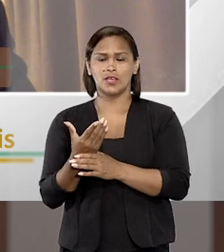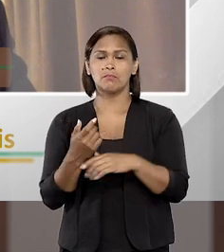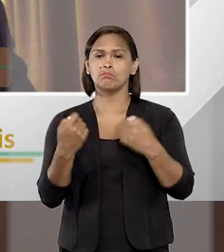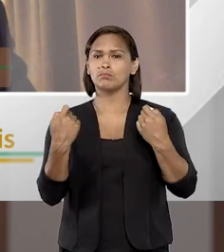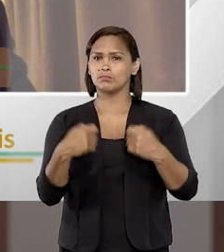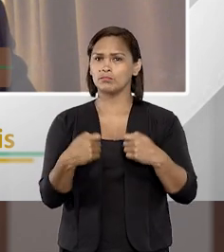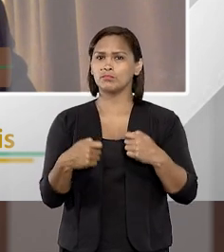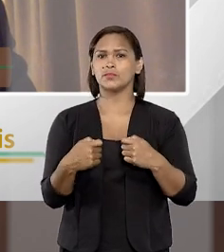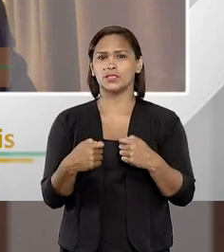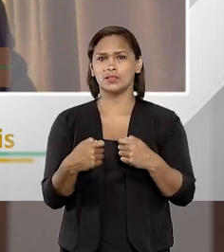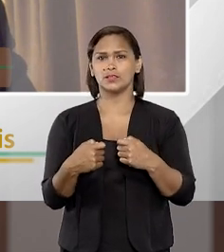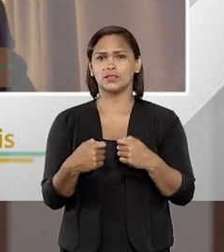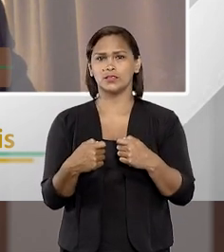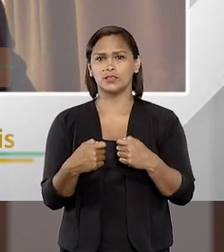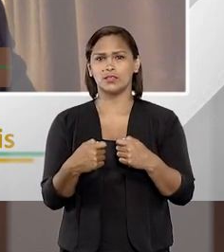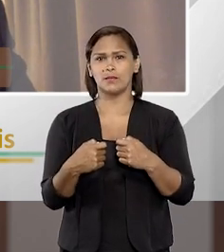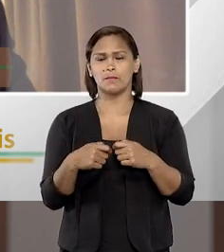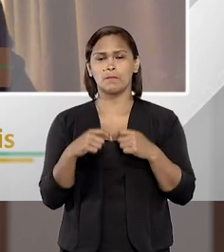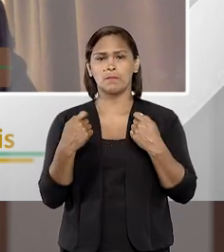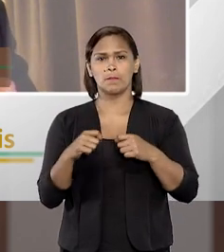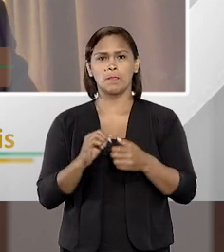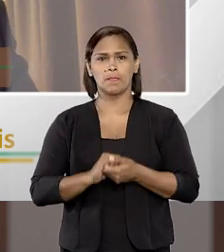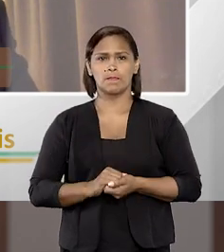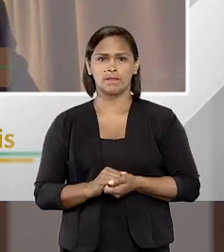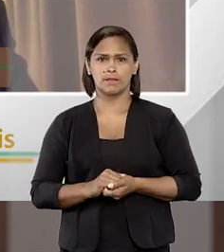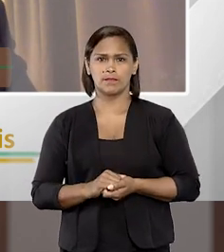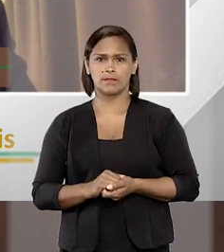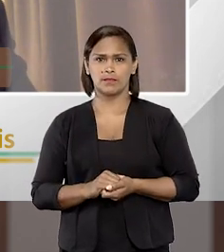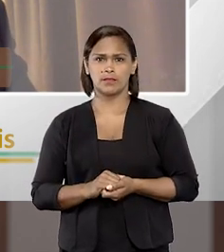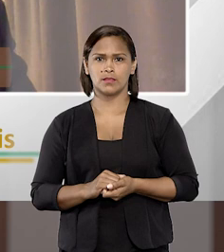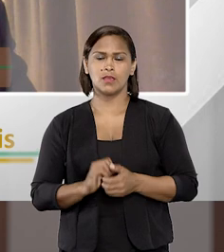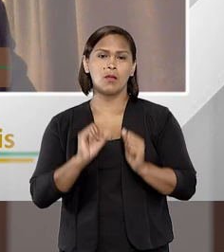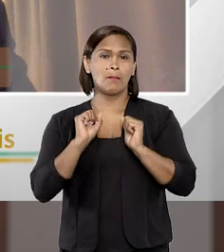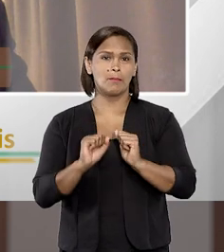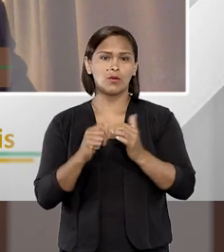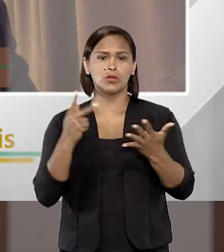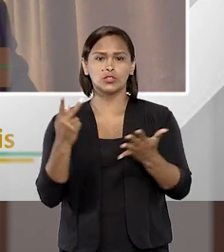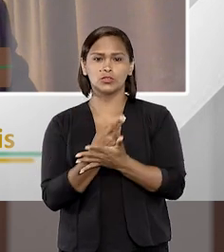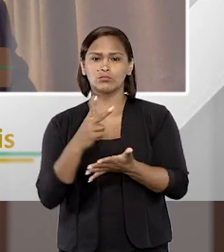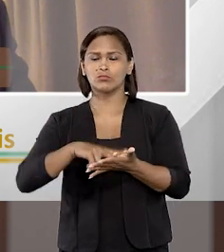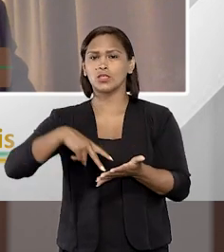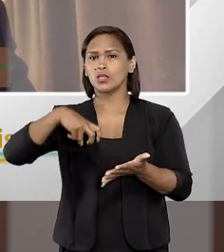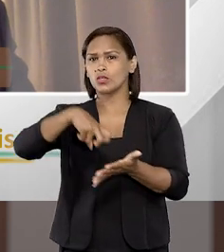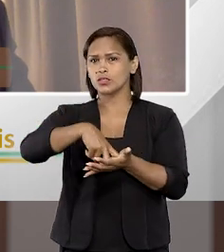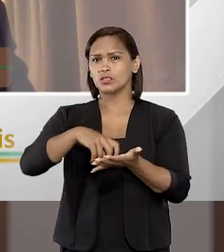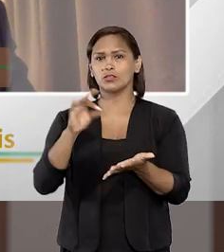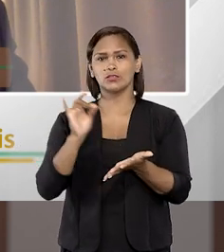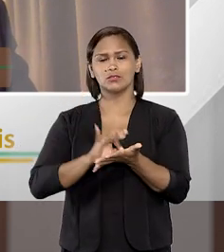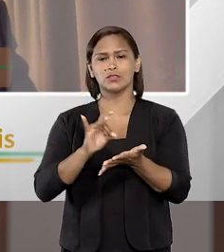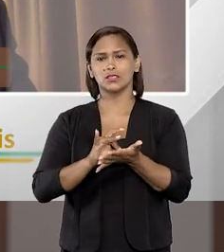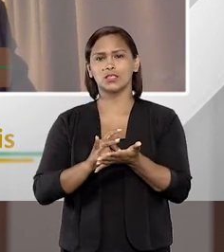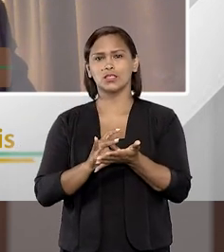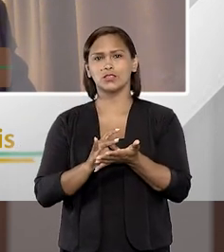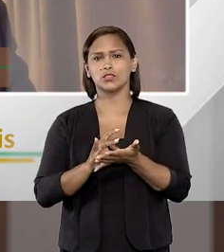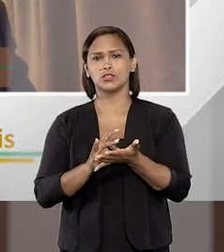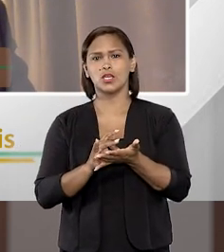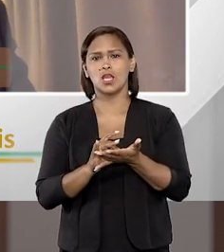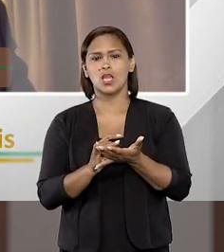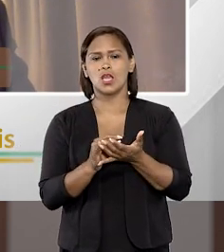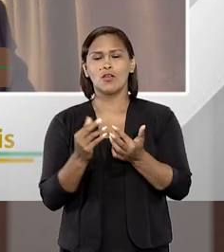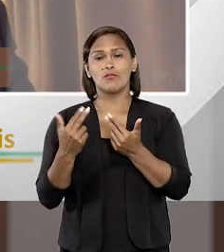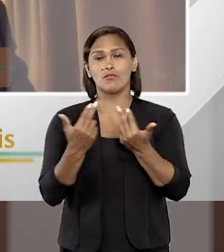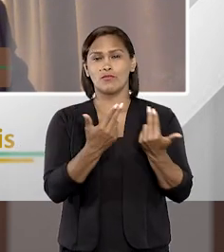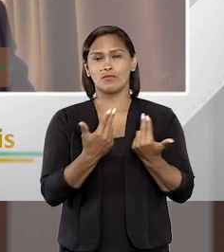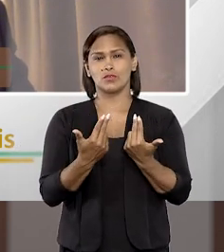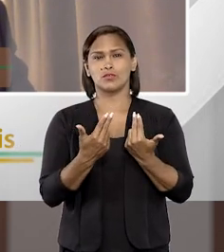necessariamente uma pode gerar uma condenação que efetivamente não está conforme